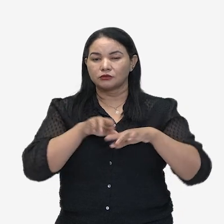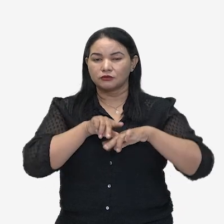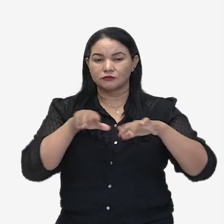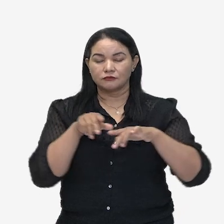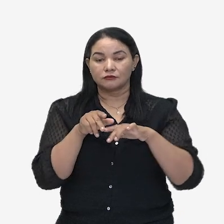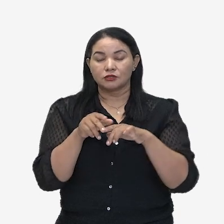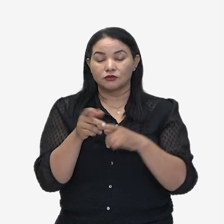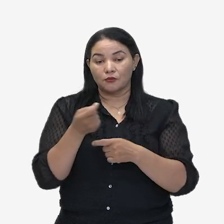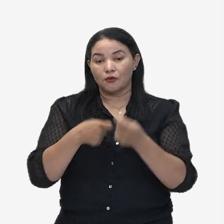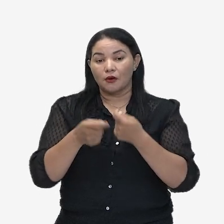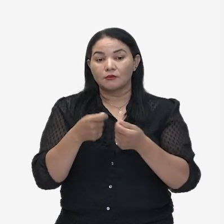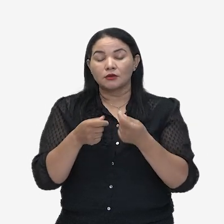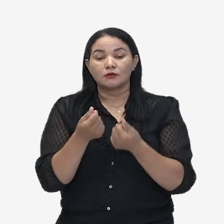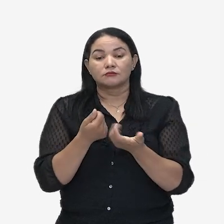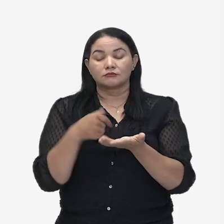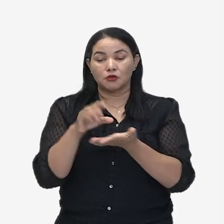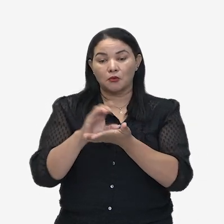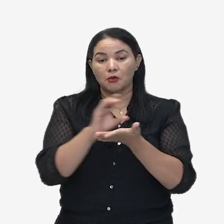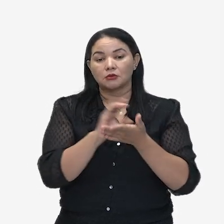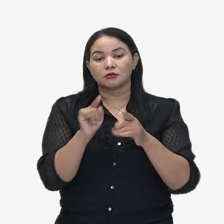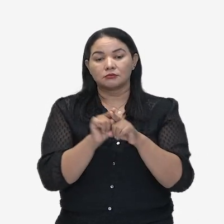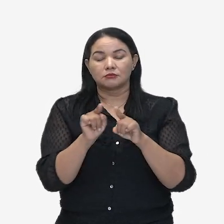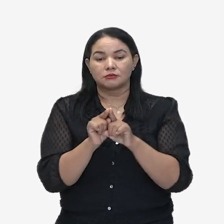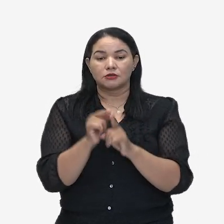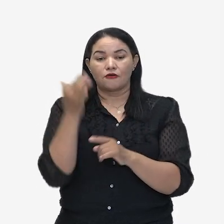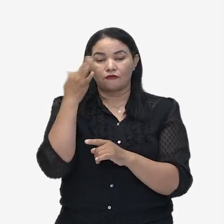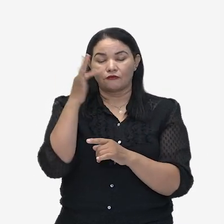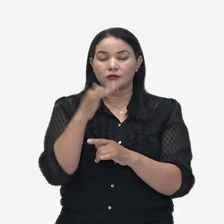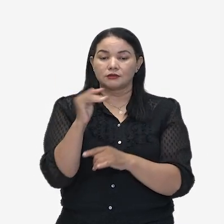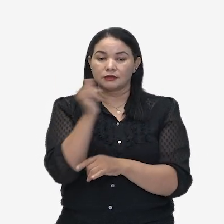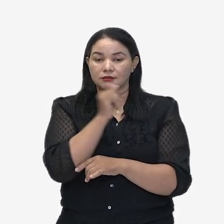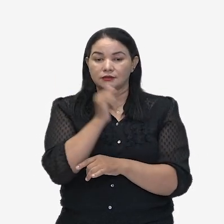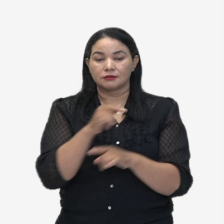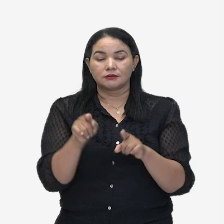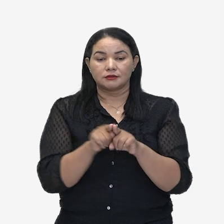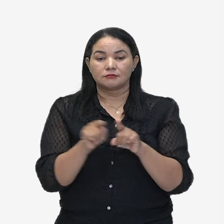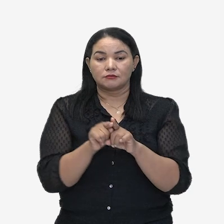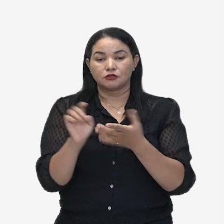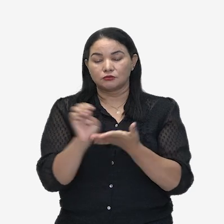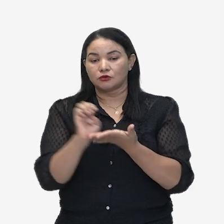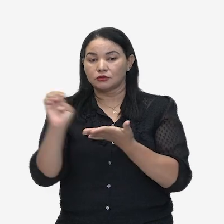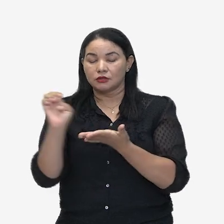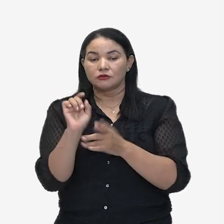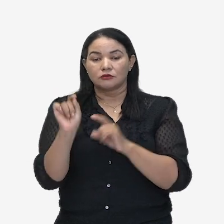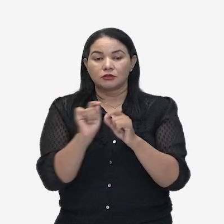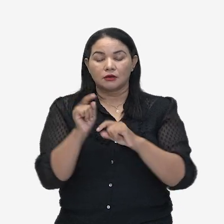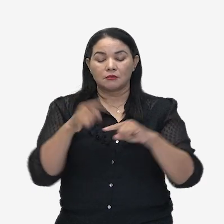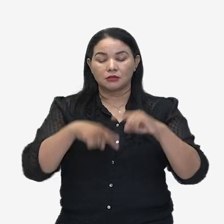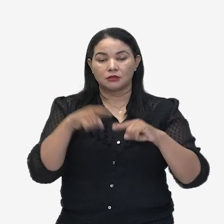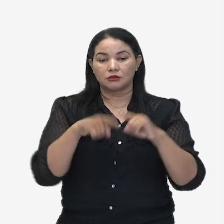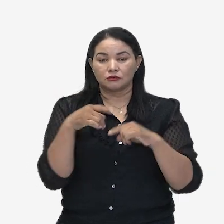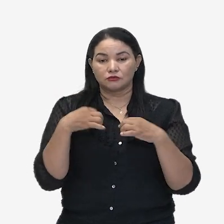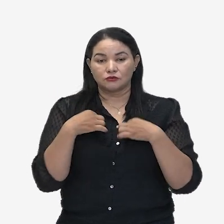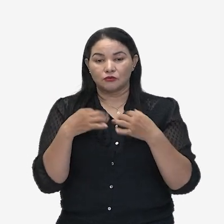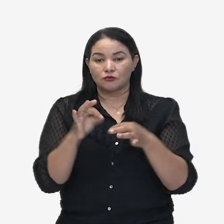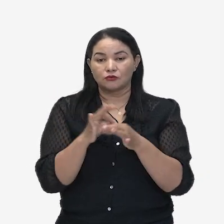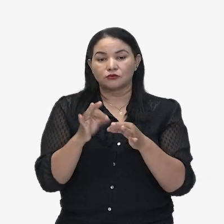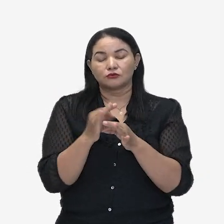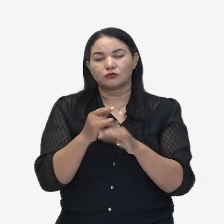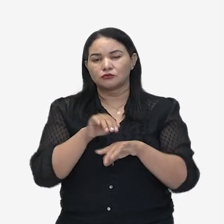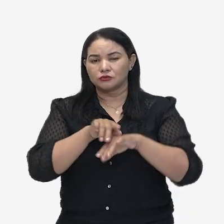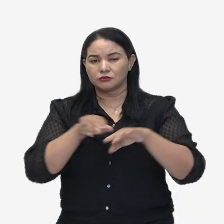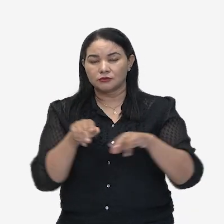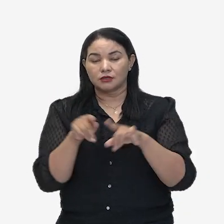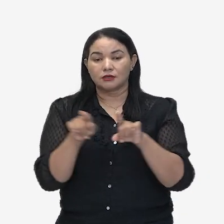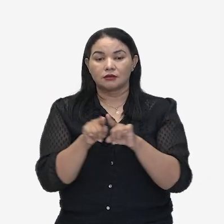de capital com a França e a Itália, sendo os principais exportadores de produtos de alta costura e sede de